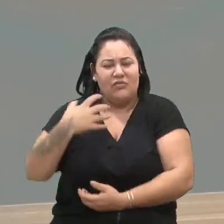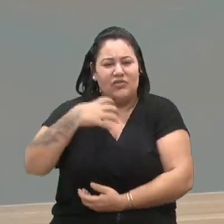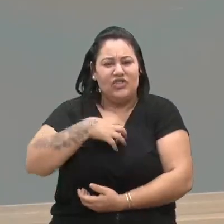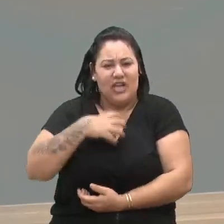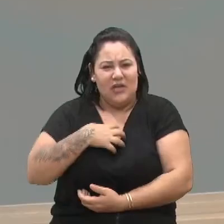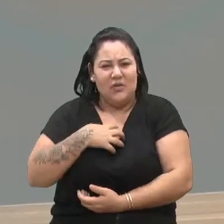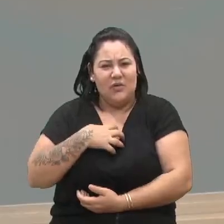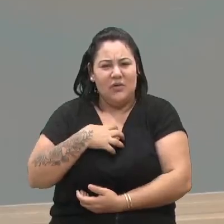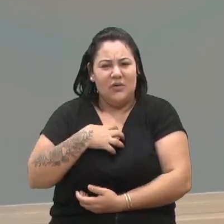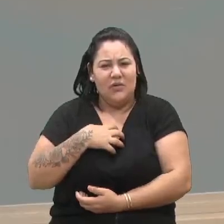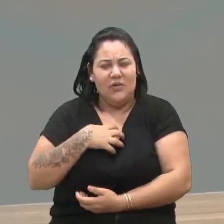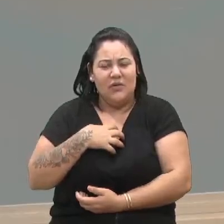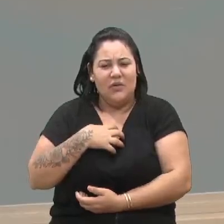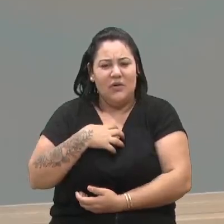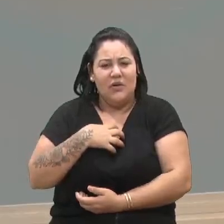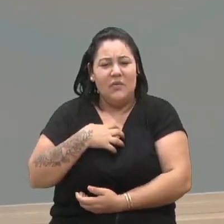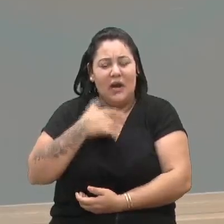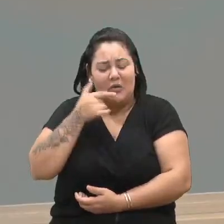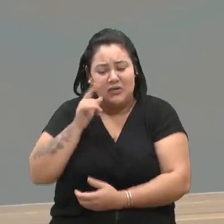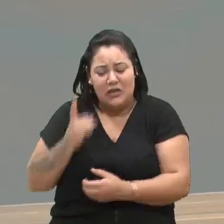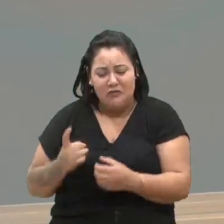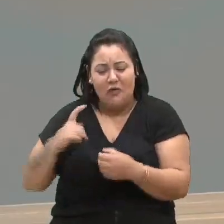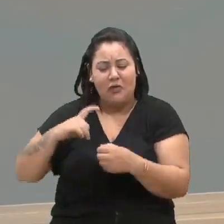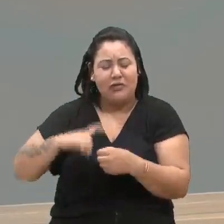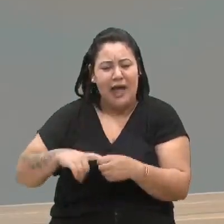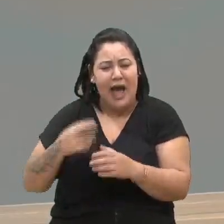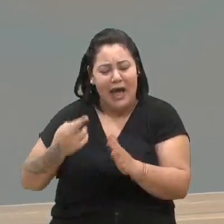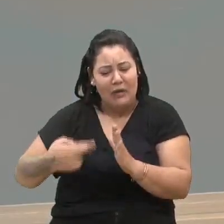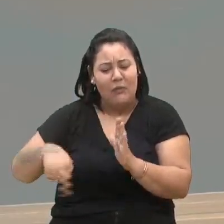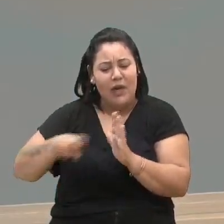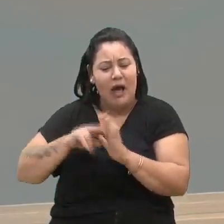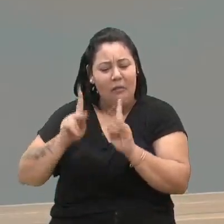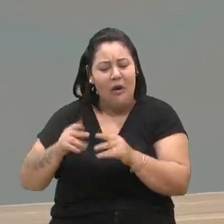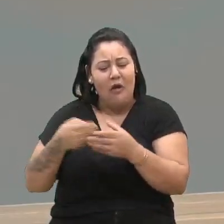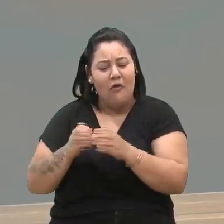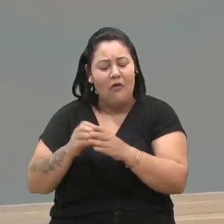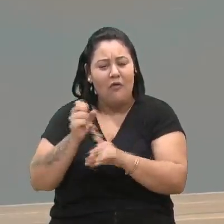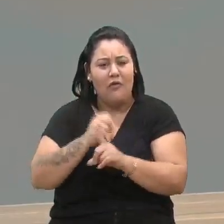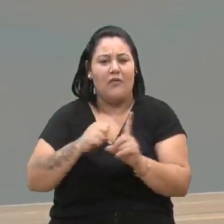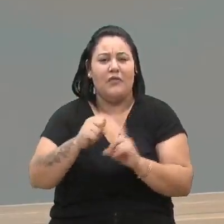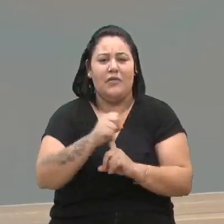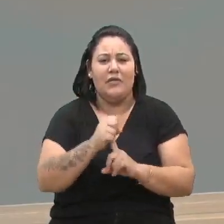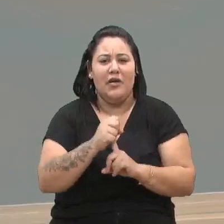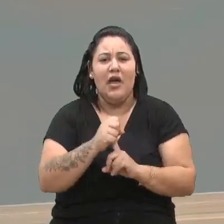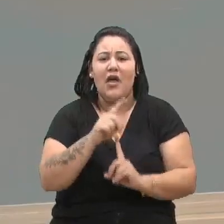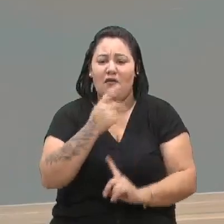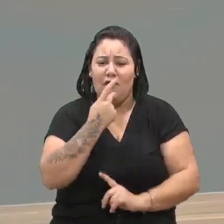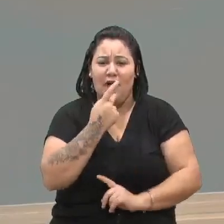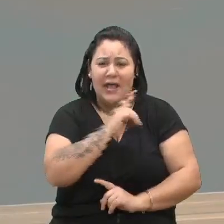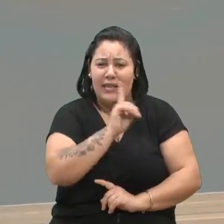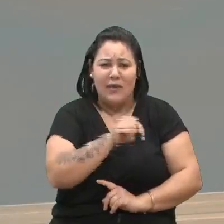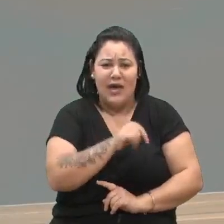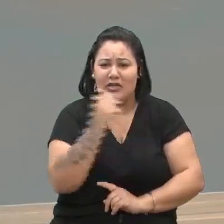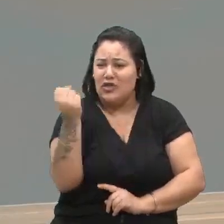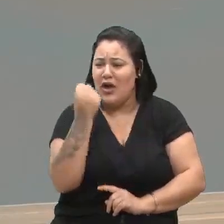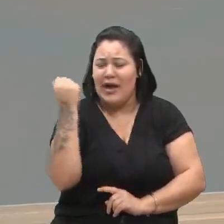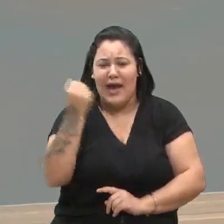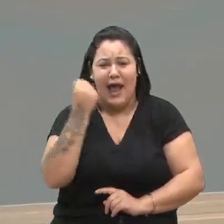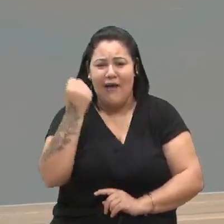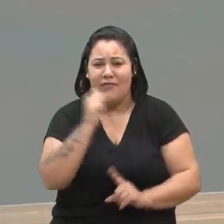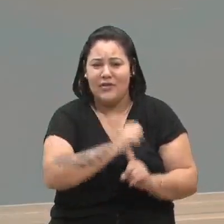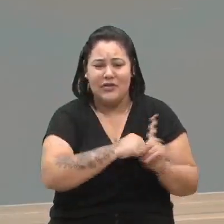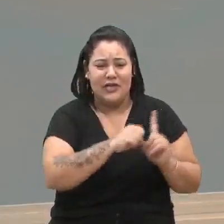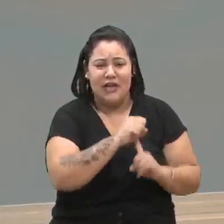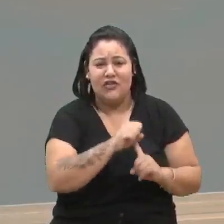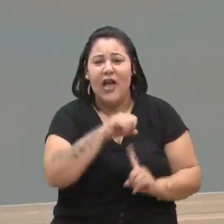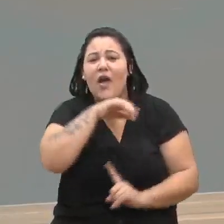de ressocialização, vou dizer uma coisa, não é só grave para a sociedade, não é só grave para ele, é ruim para